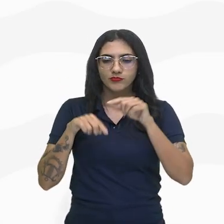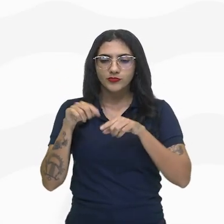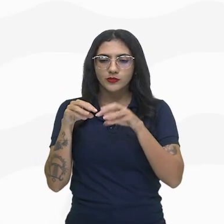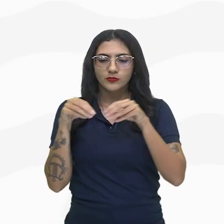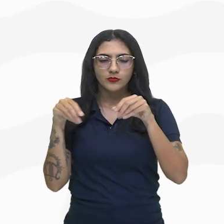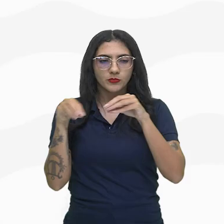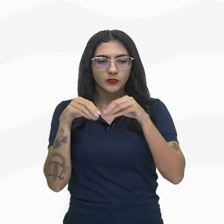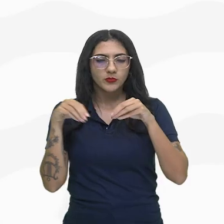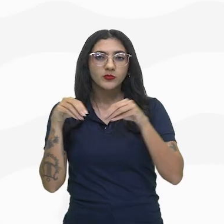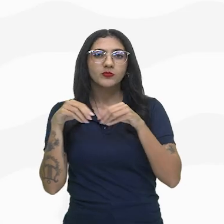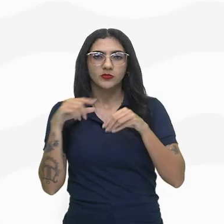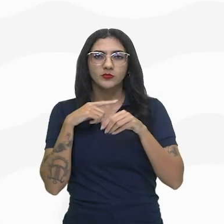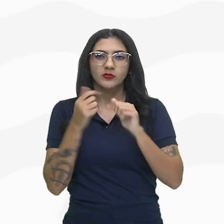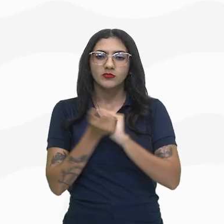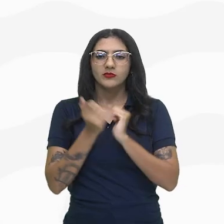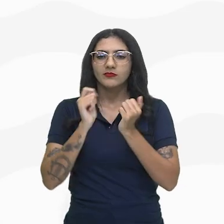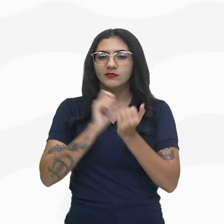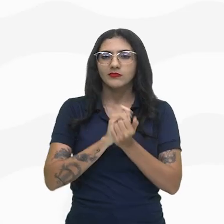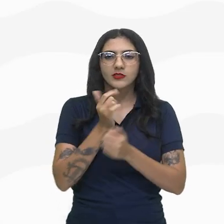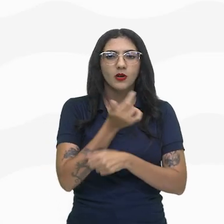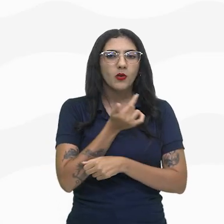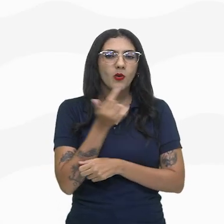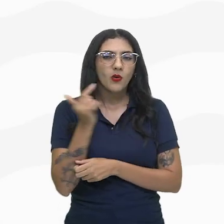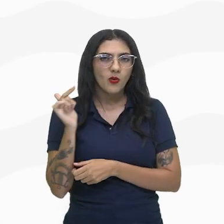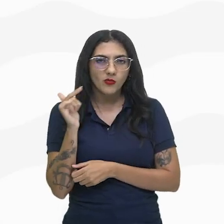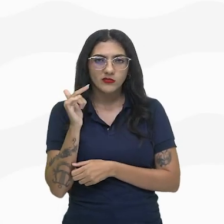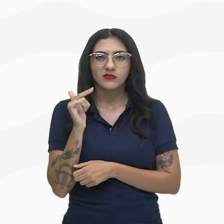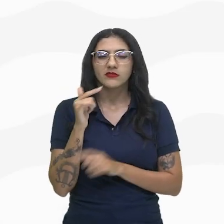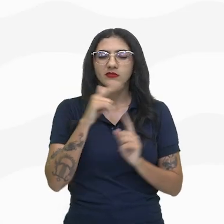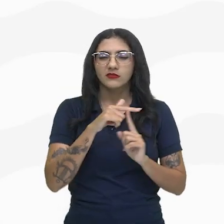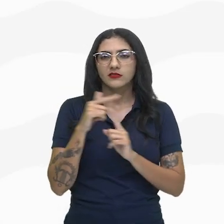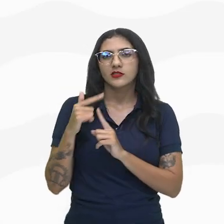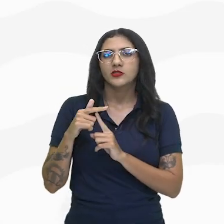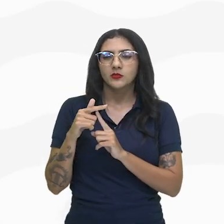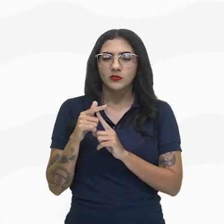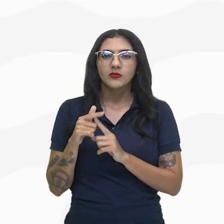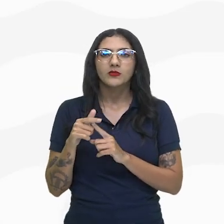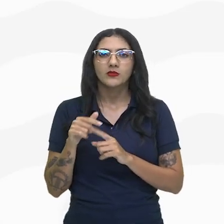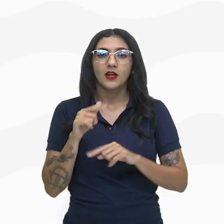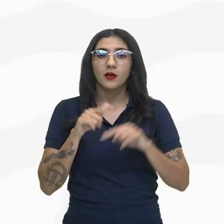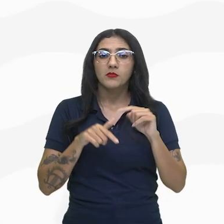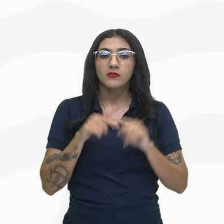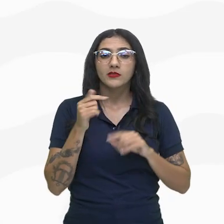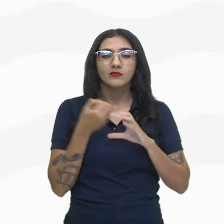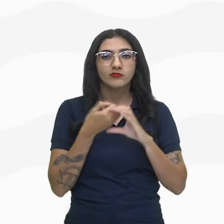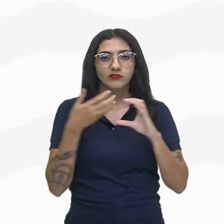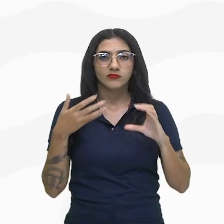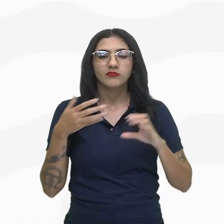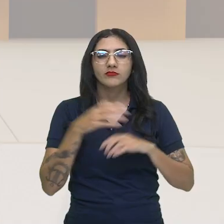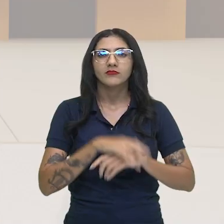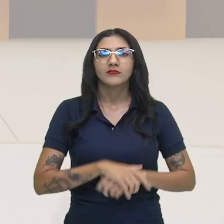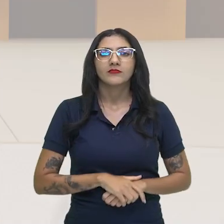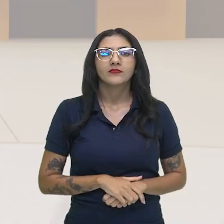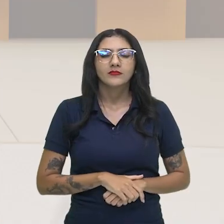em outro tipo de material, né? Através de transformações físico-químicas.